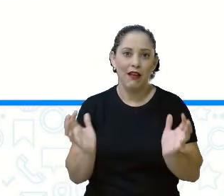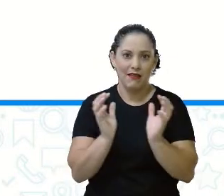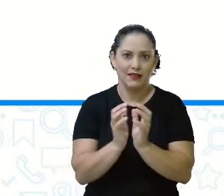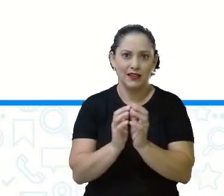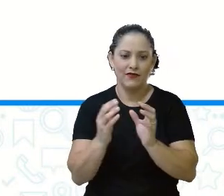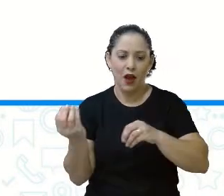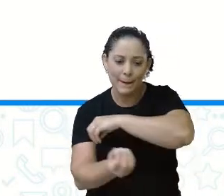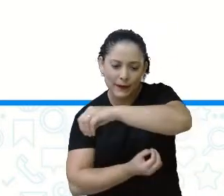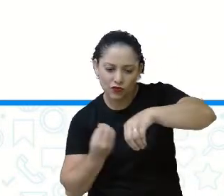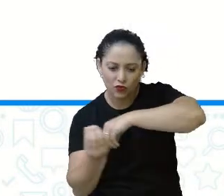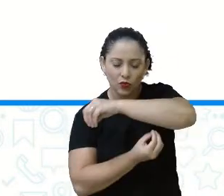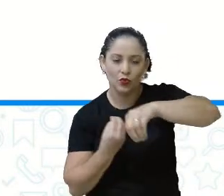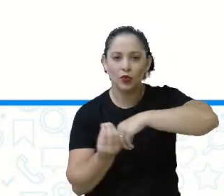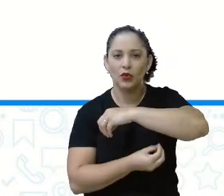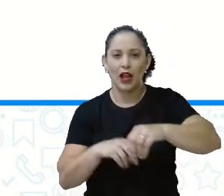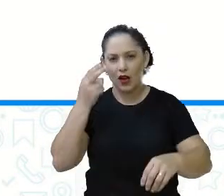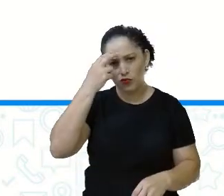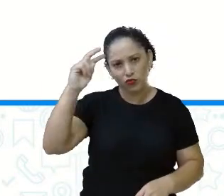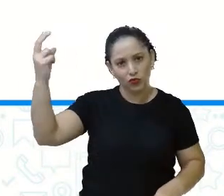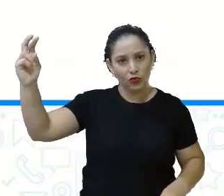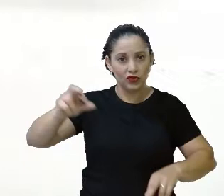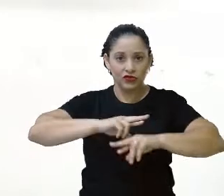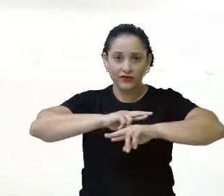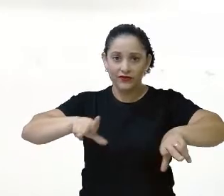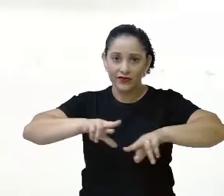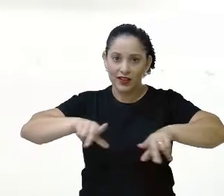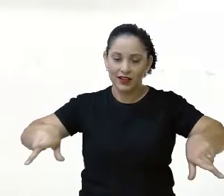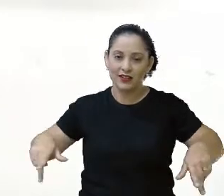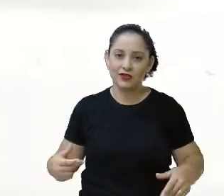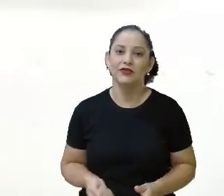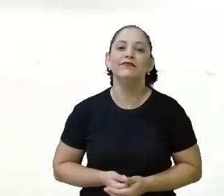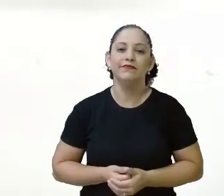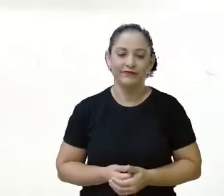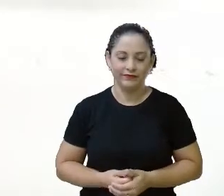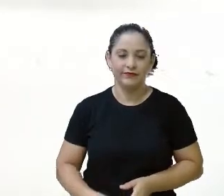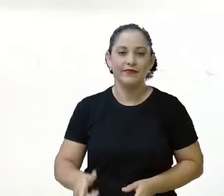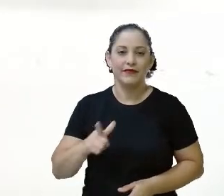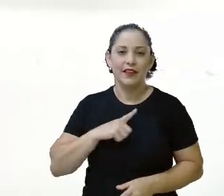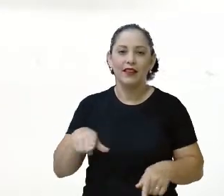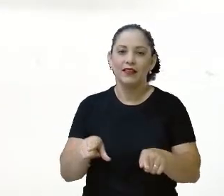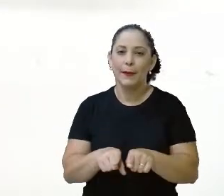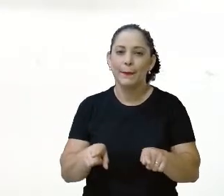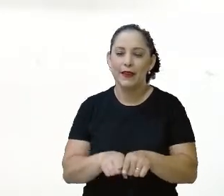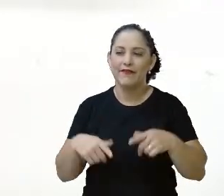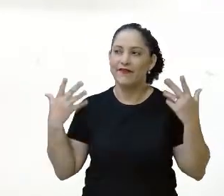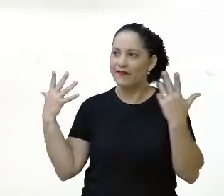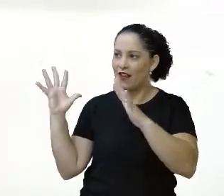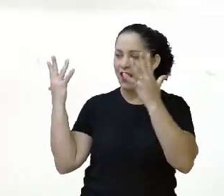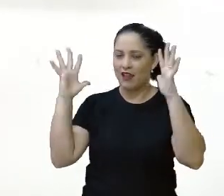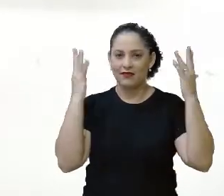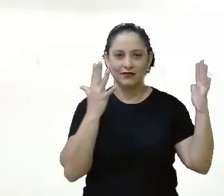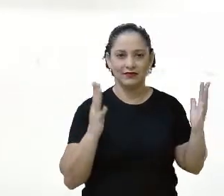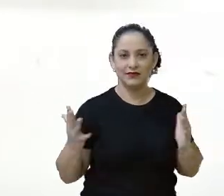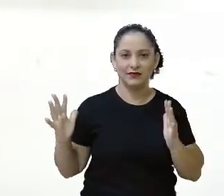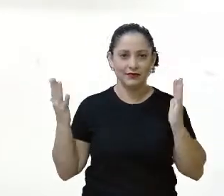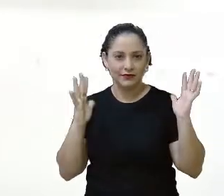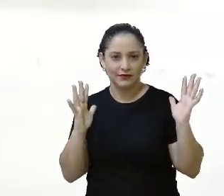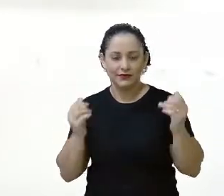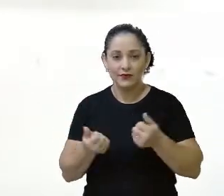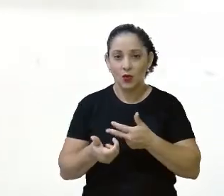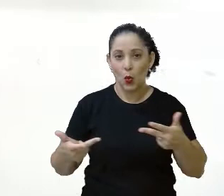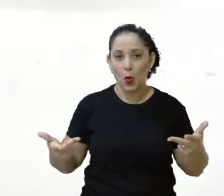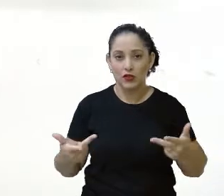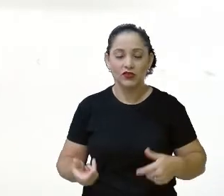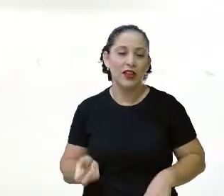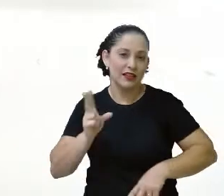de cultura, não é? E aí também a gente tem o ciclo junino, que traz as quadrilhas, que traz